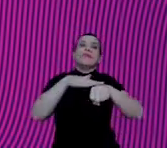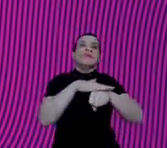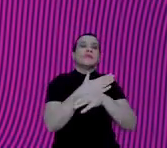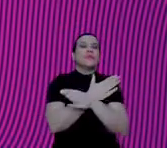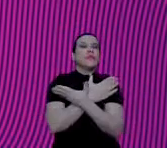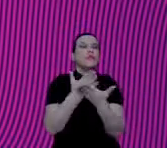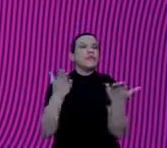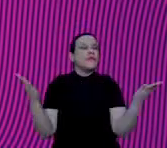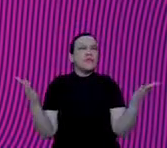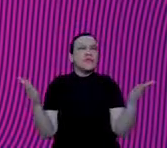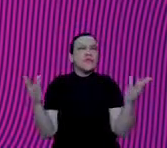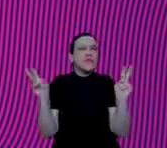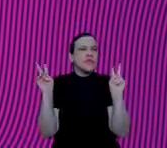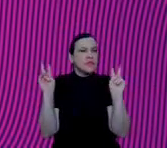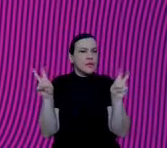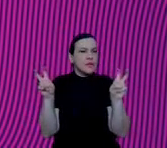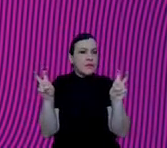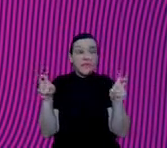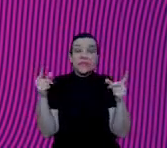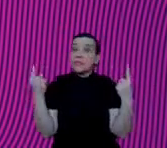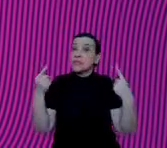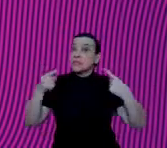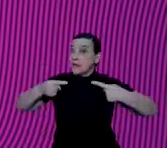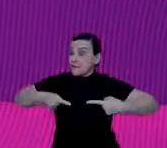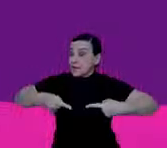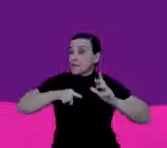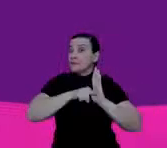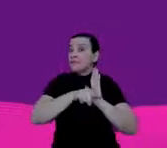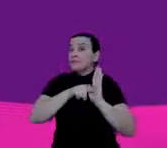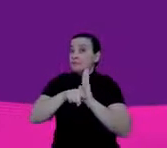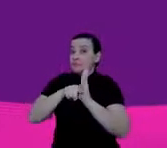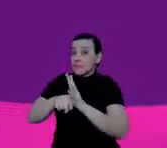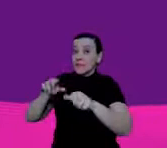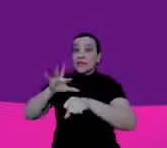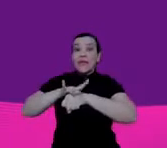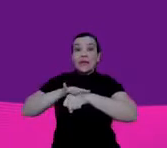sobre desafios diagnósticos na doença de Parkinson.